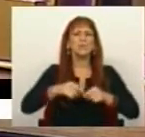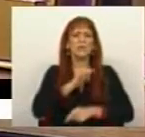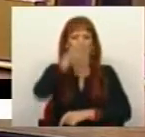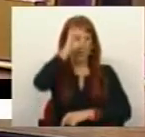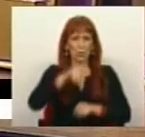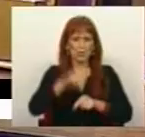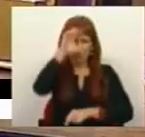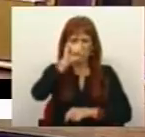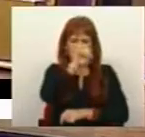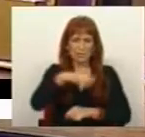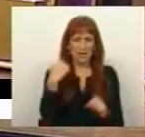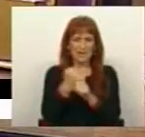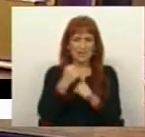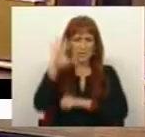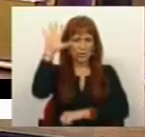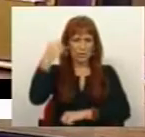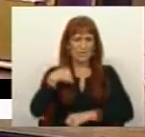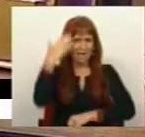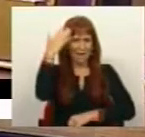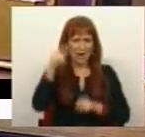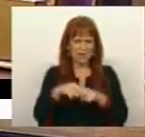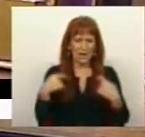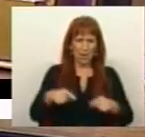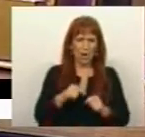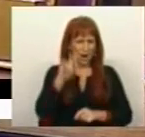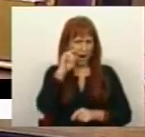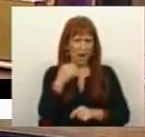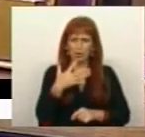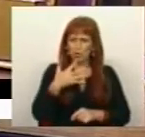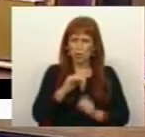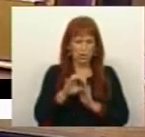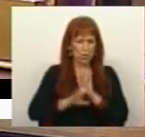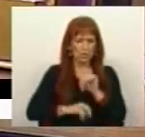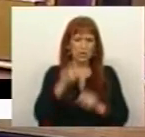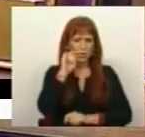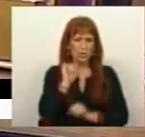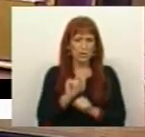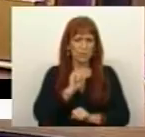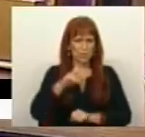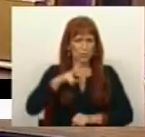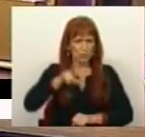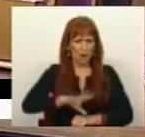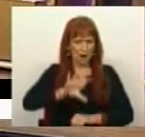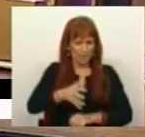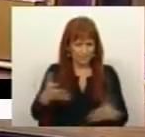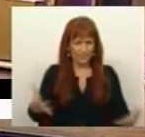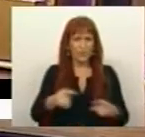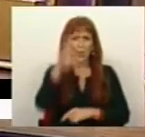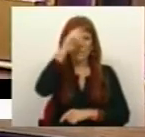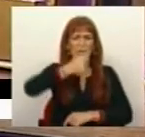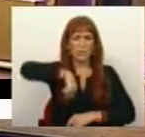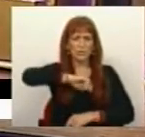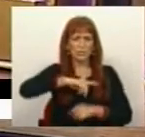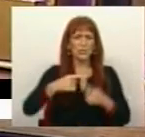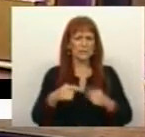Ministro, o Ministério do Ambiente e da Ação Climática considera que se encontram asseguradas todas as condições de segurança para o nosso país? O Governo